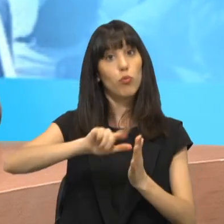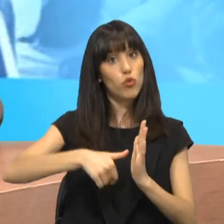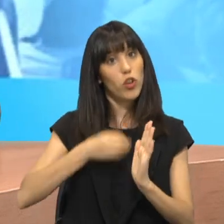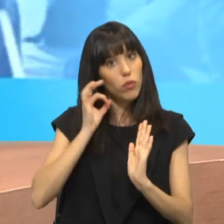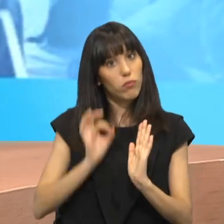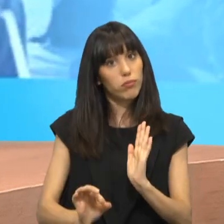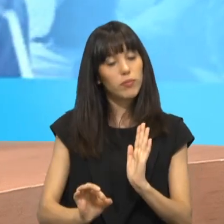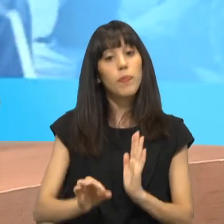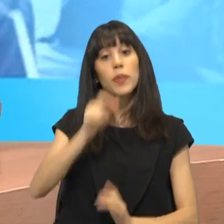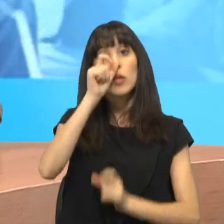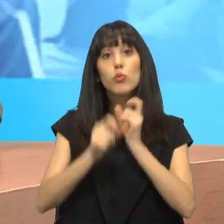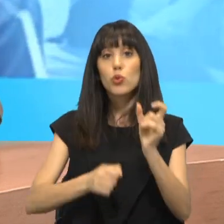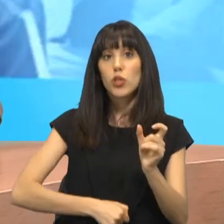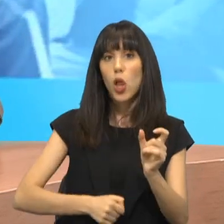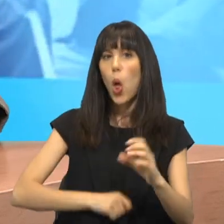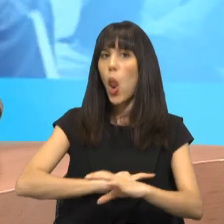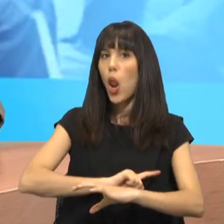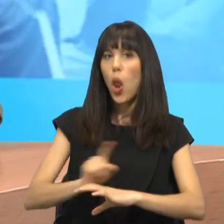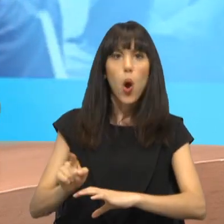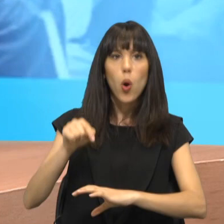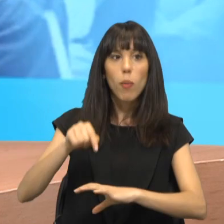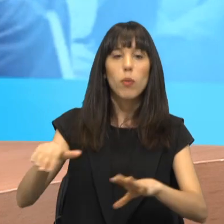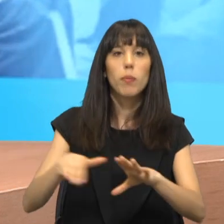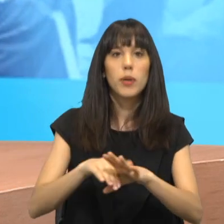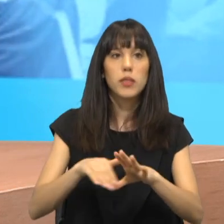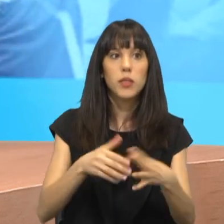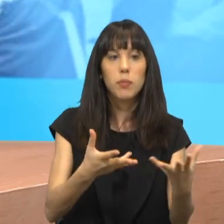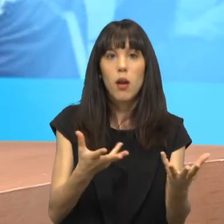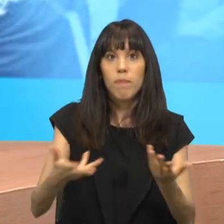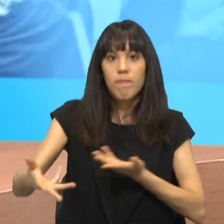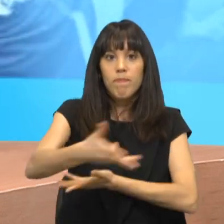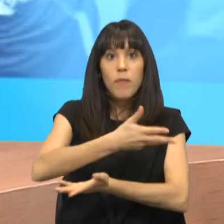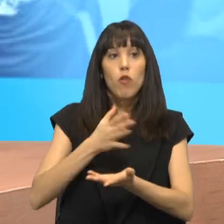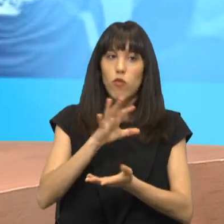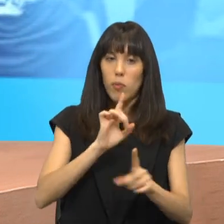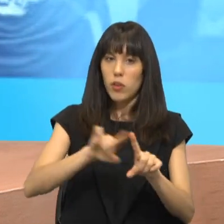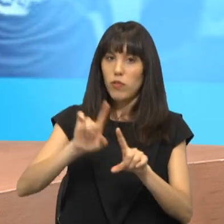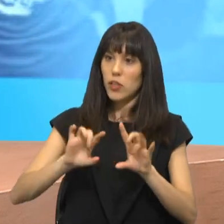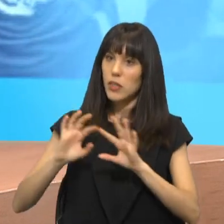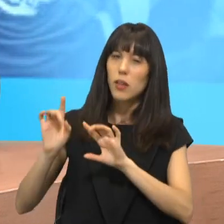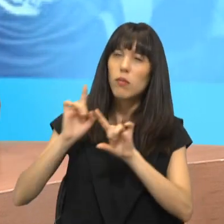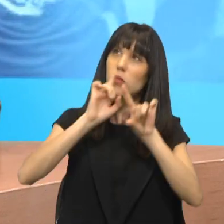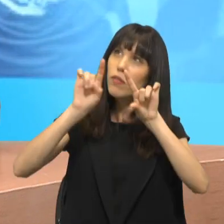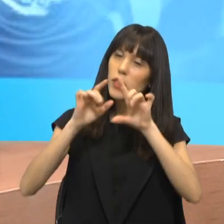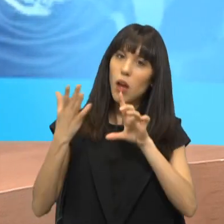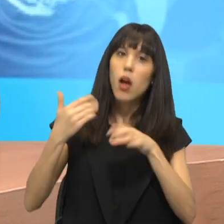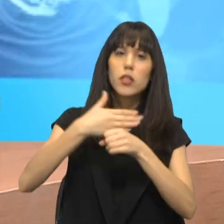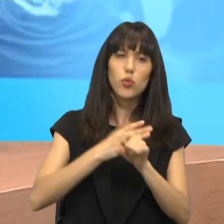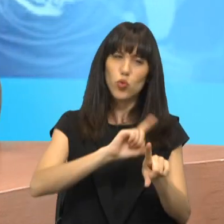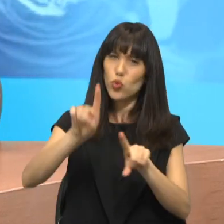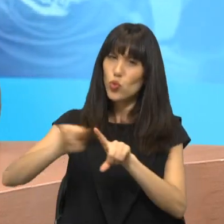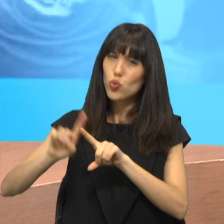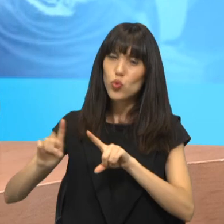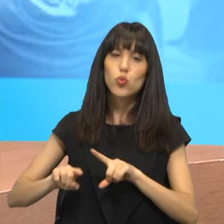os católicos vão estar desde a primeira hora a participar de maneira diversificada e plural em vários setores, e já não